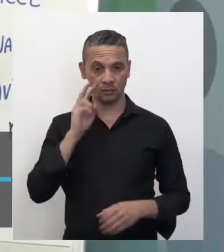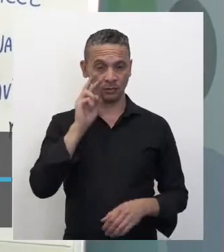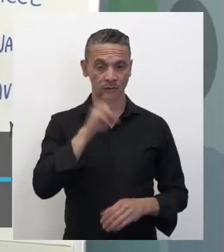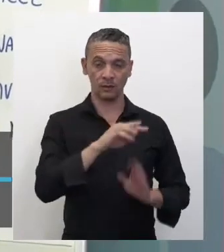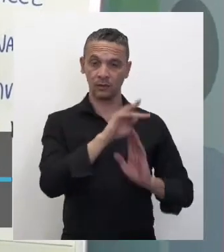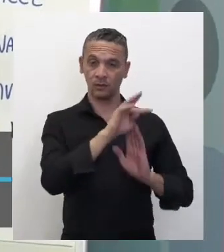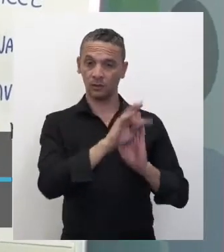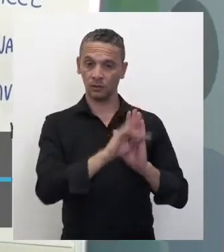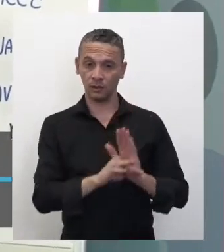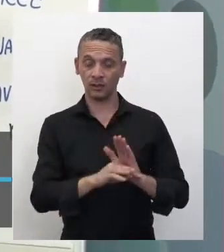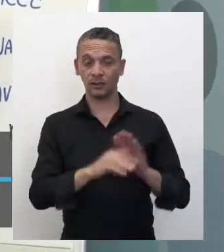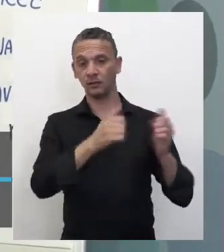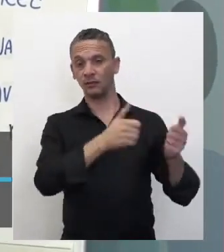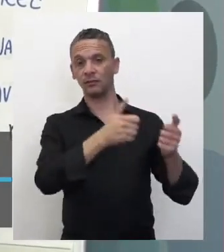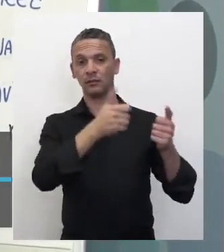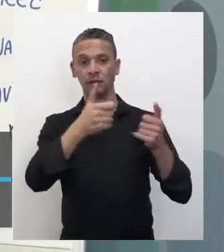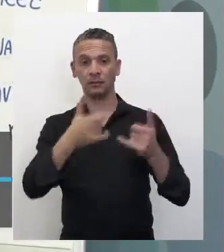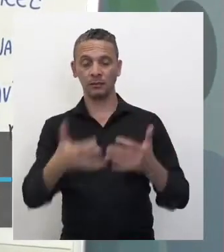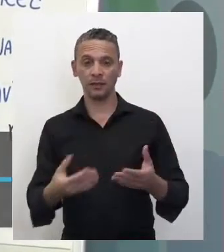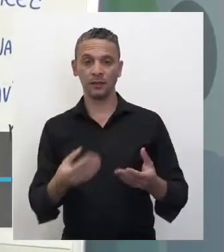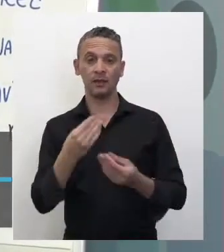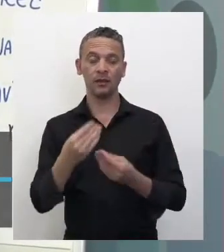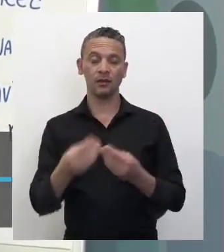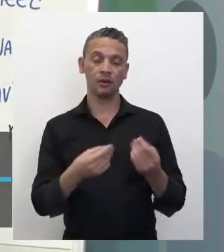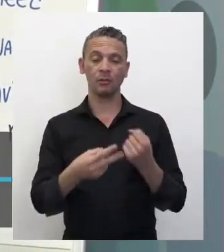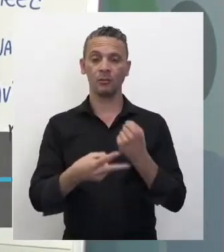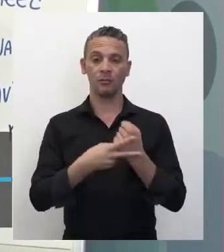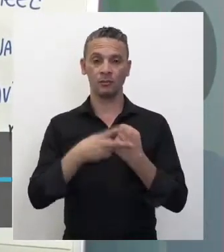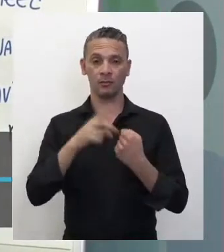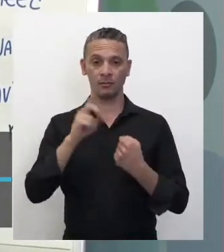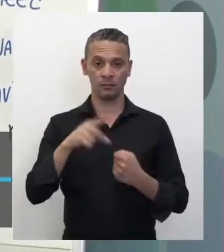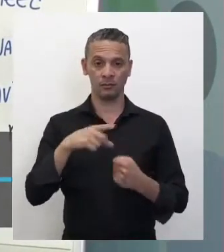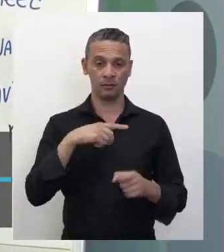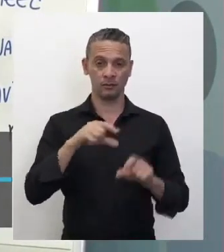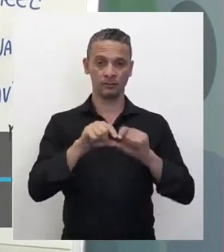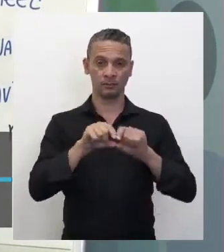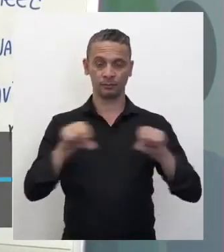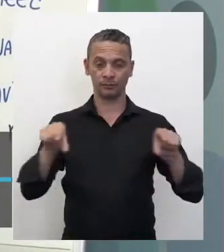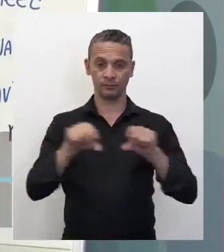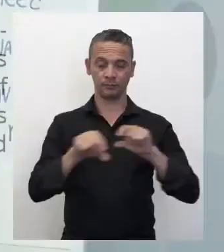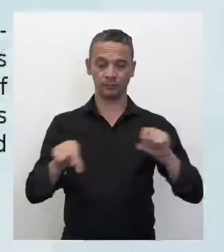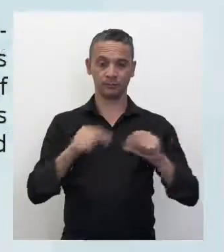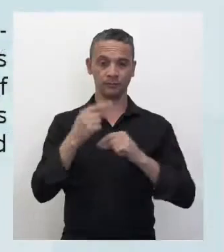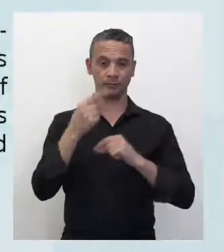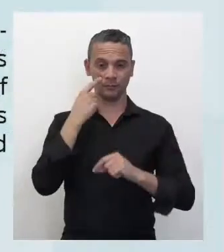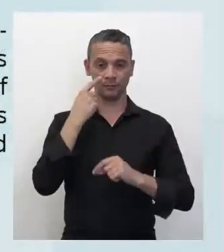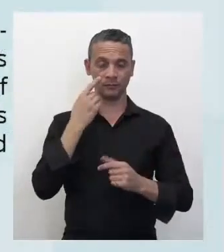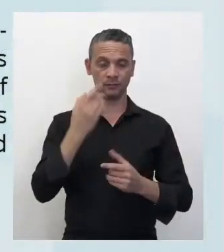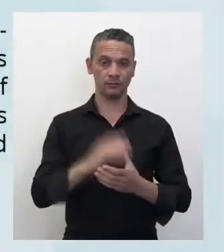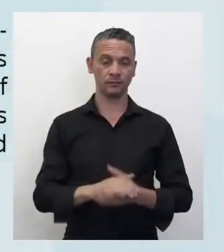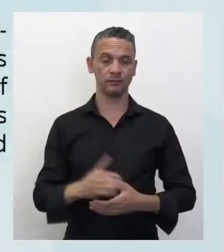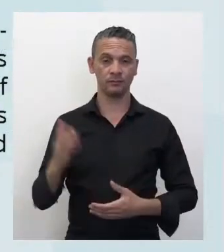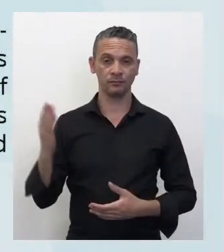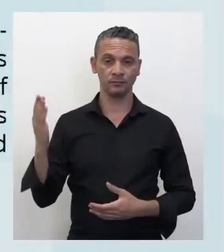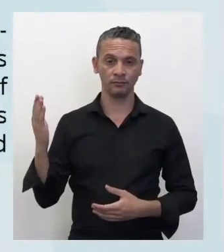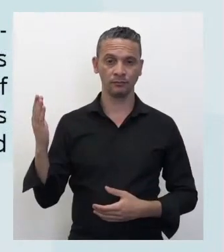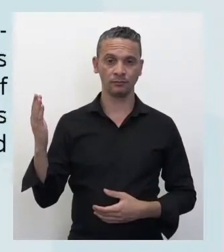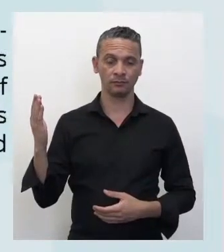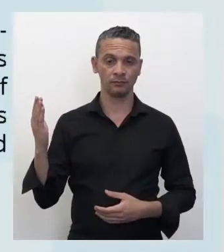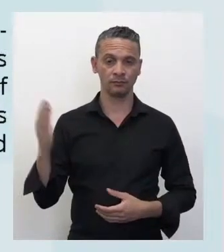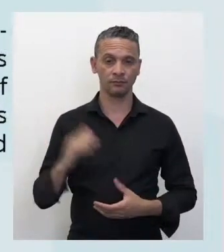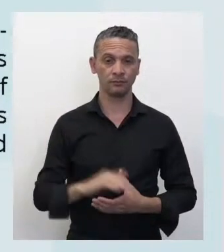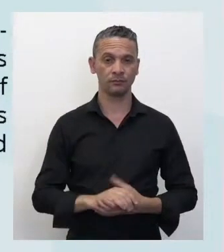e a gente vai explicar esse verbo used, que ele está sublinhado ali também, para a gente falar uma observação sobre ele. Okay? Então, na tela, o texto aparece para